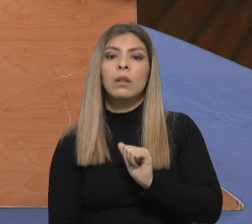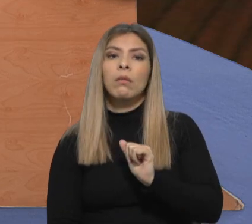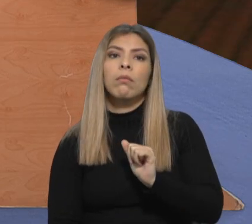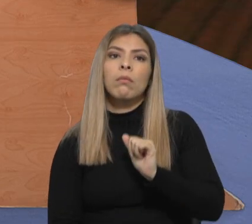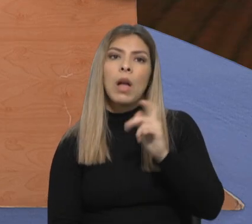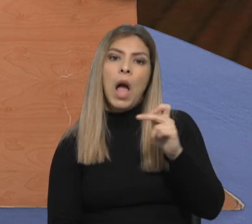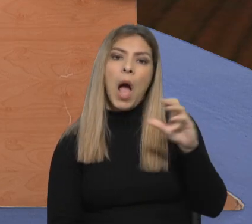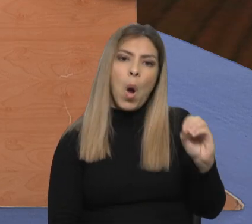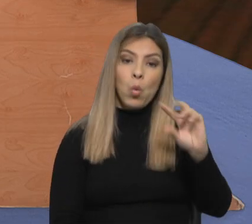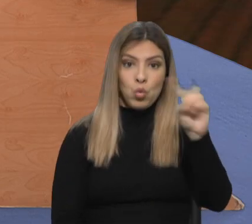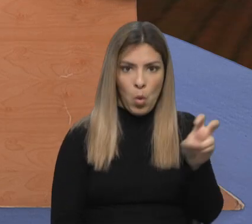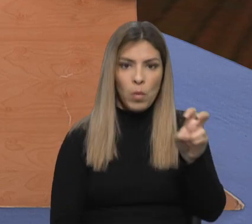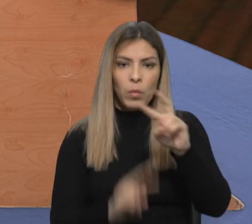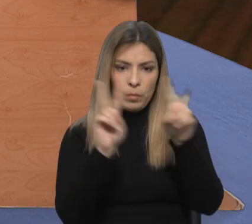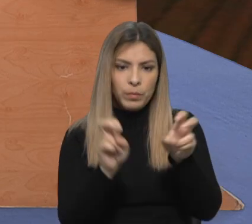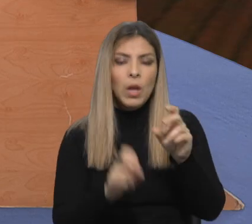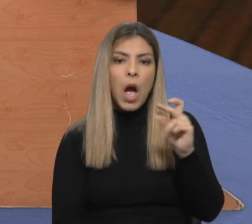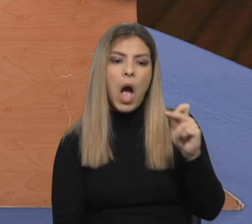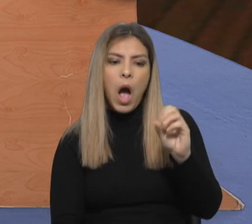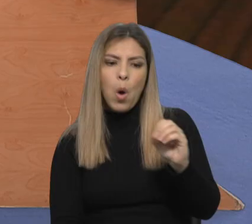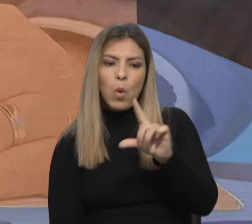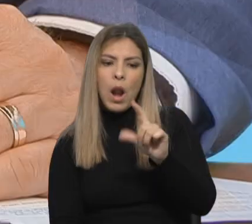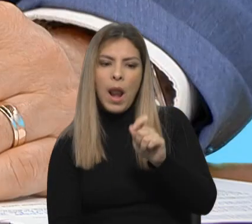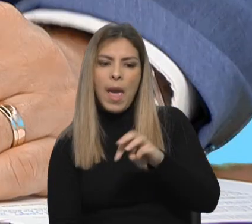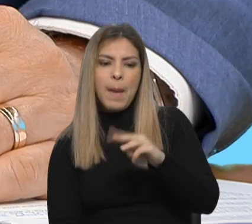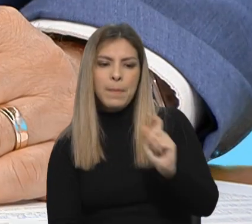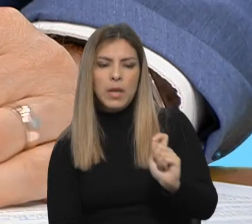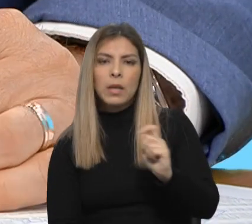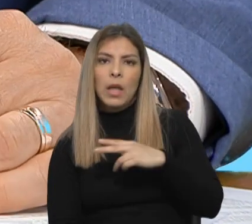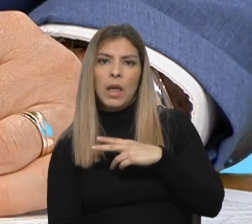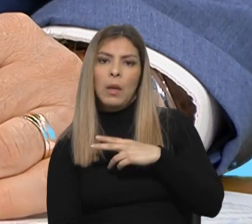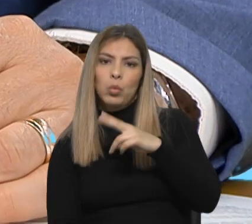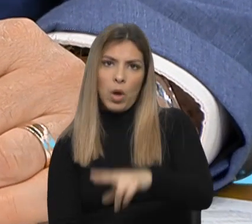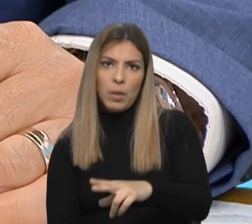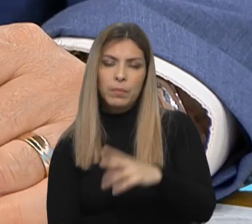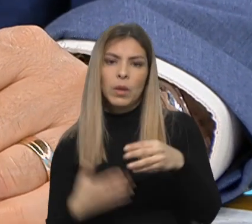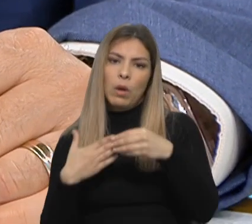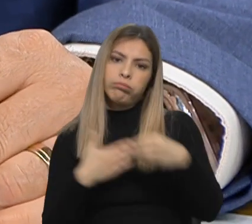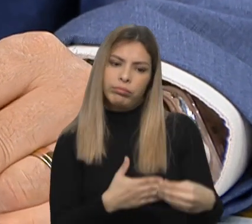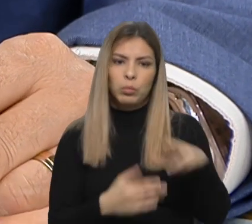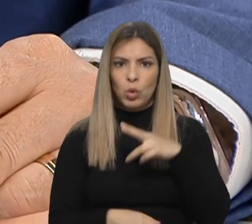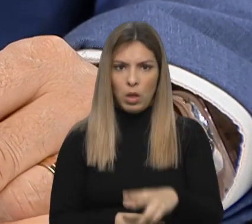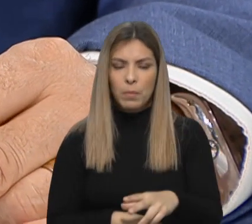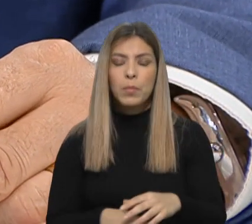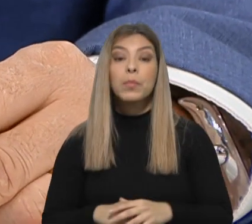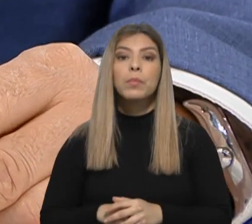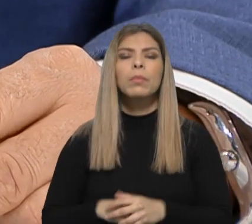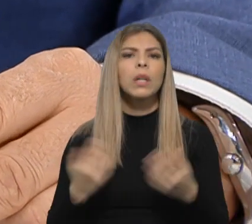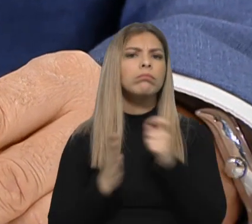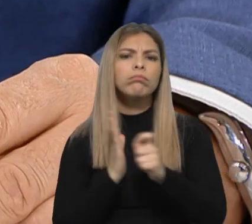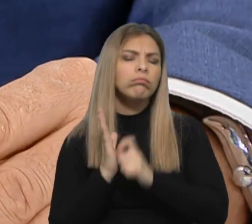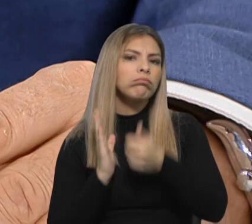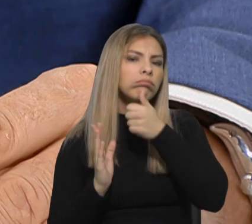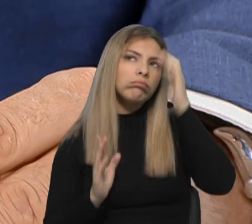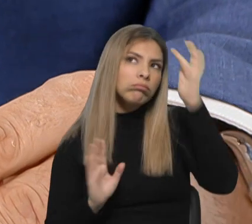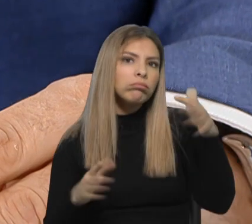revisita este itinerário de Presidentes da República e de Primeiros-Ministros. Porquê é que decidiu escrever este livro? Eu